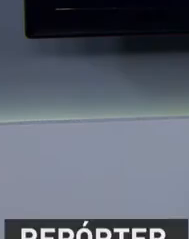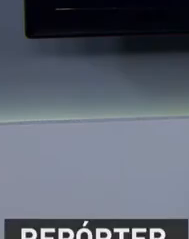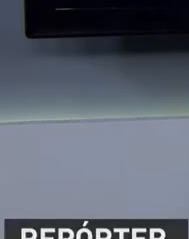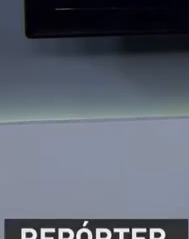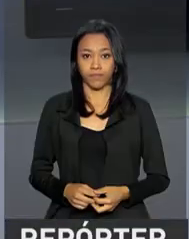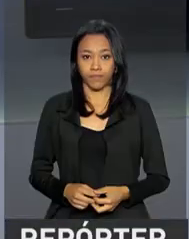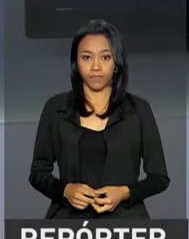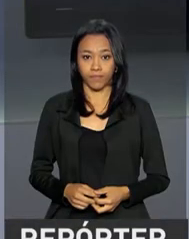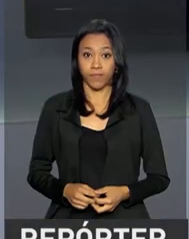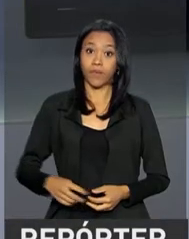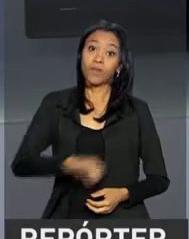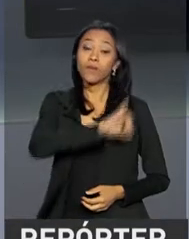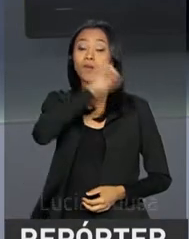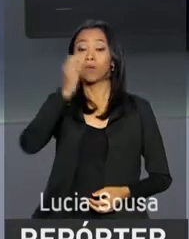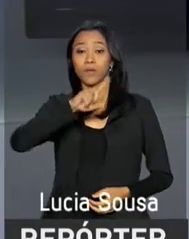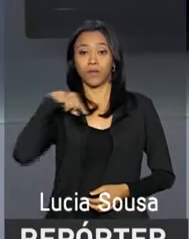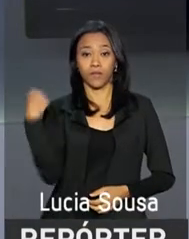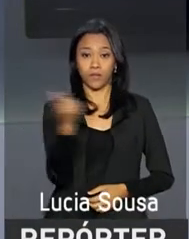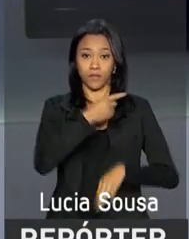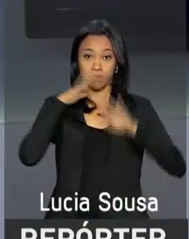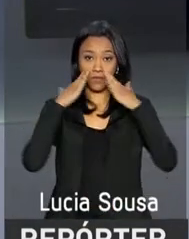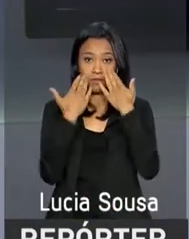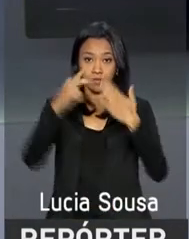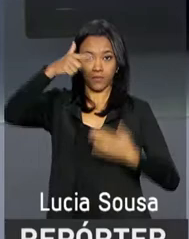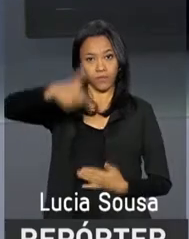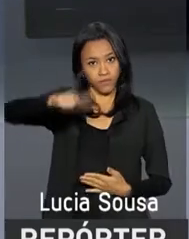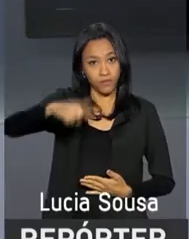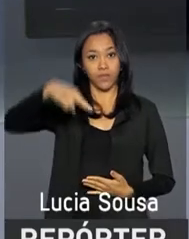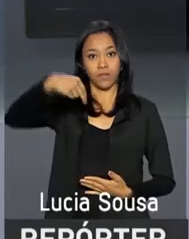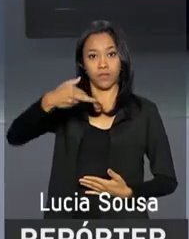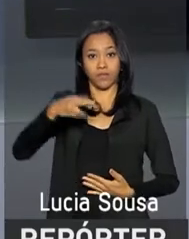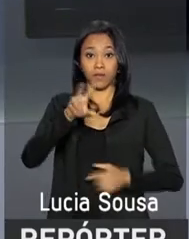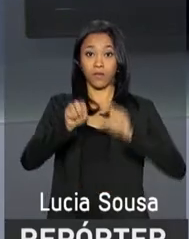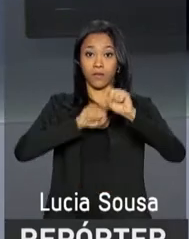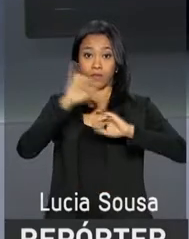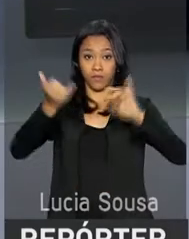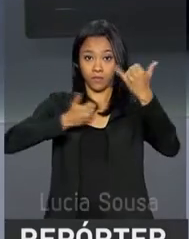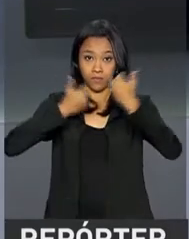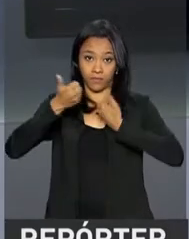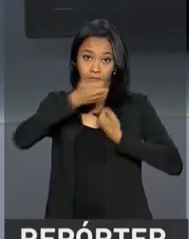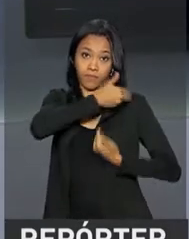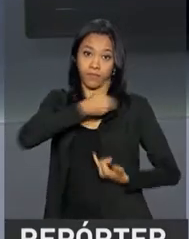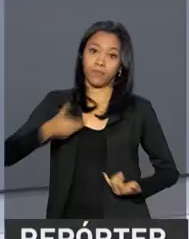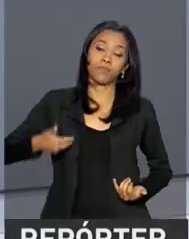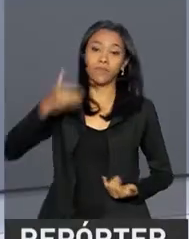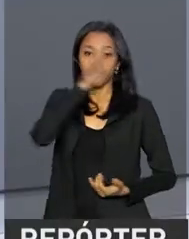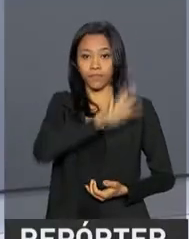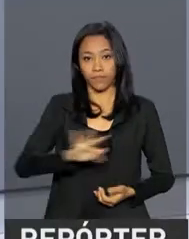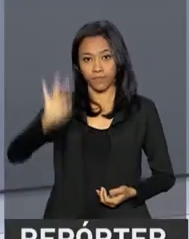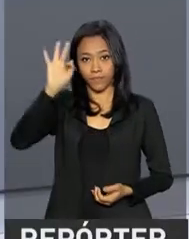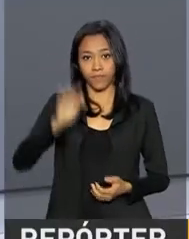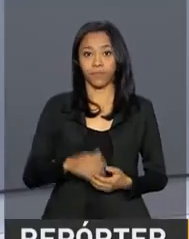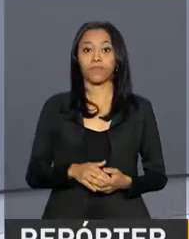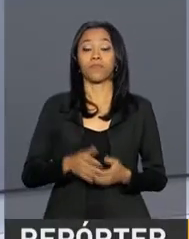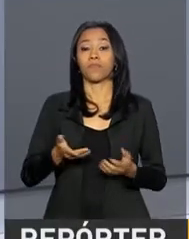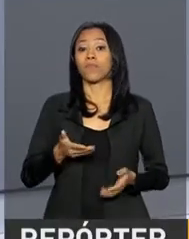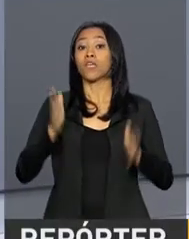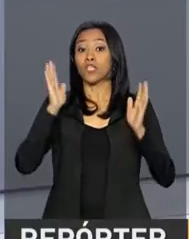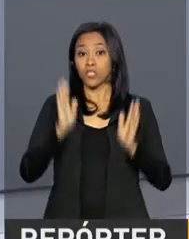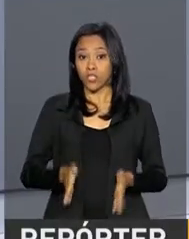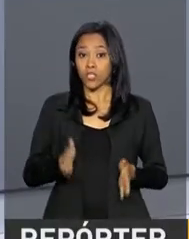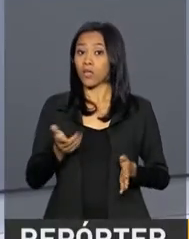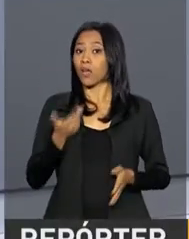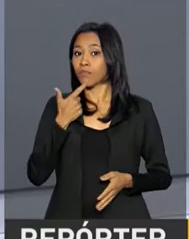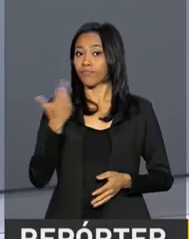o la no ar mais uma edição do repórter nbr as notícias do governo federal foi lançado agora pela manhã